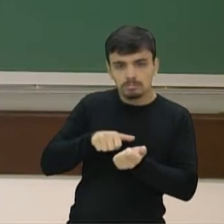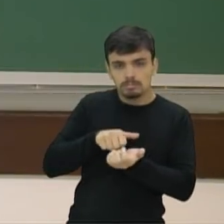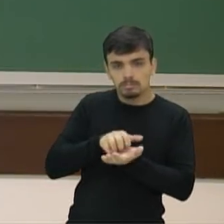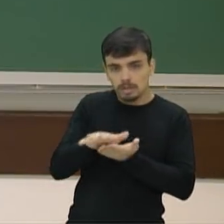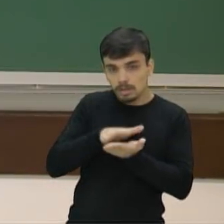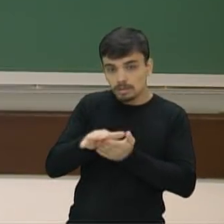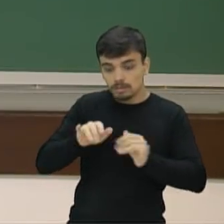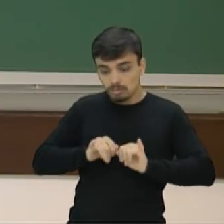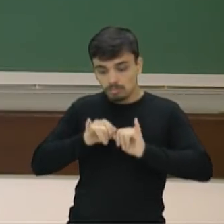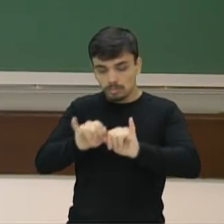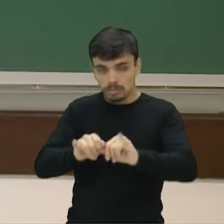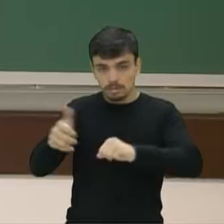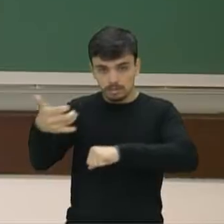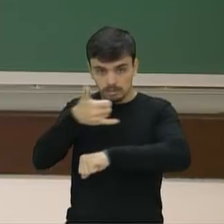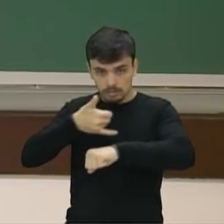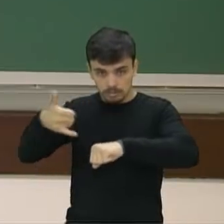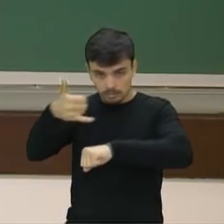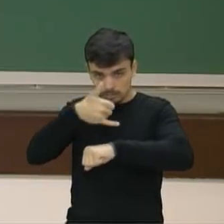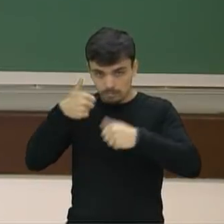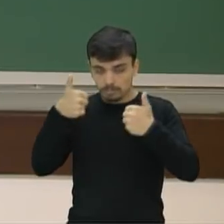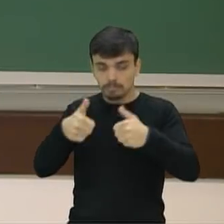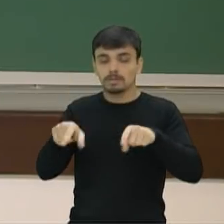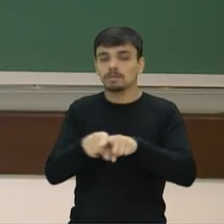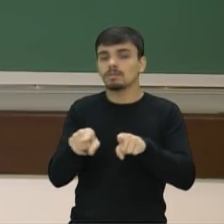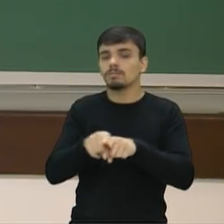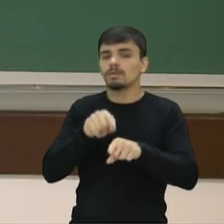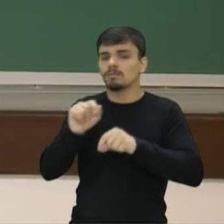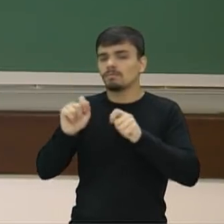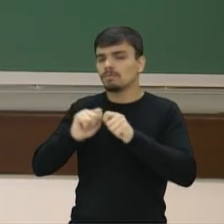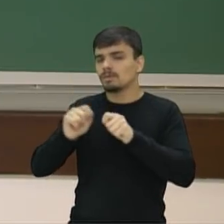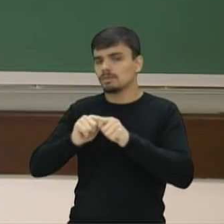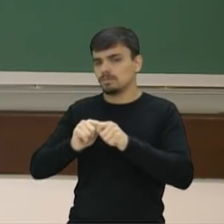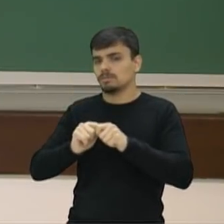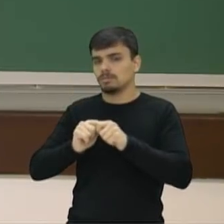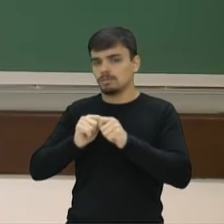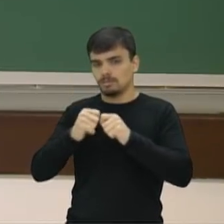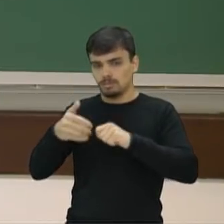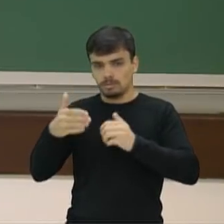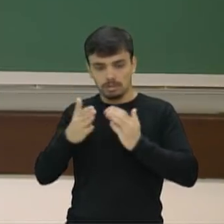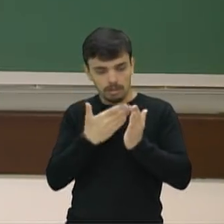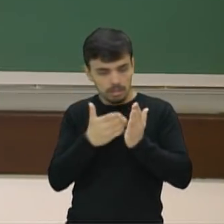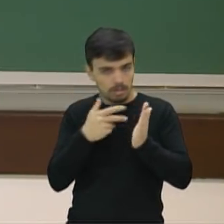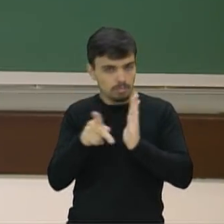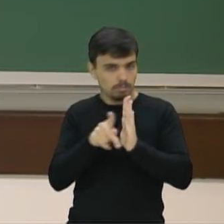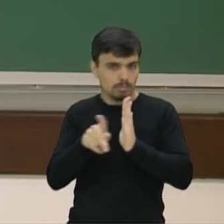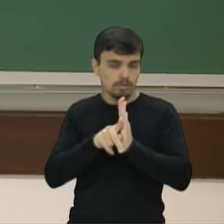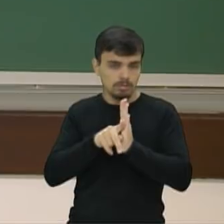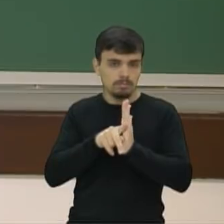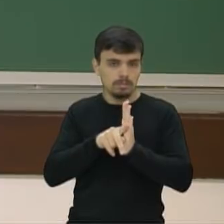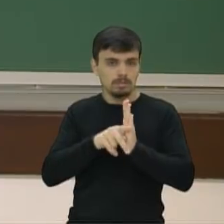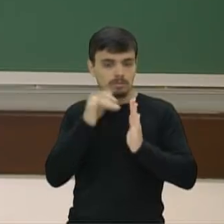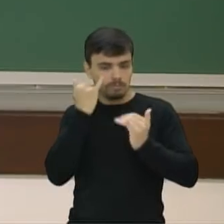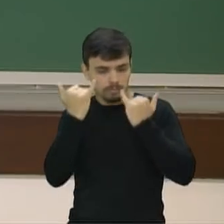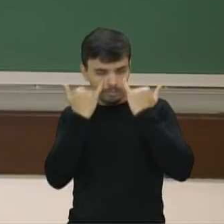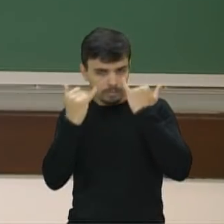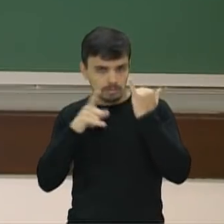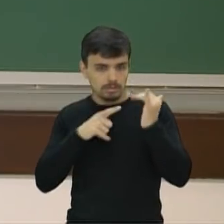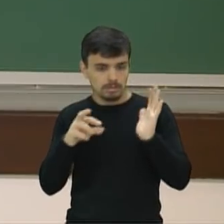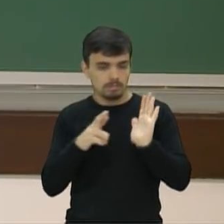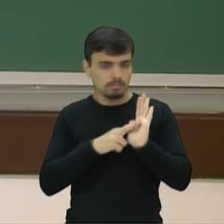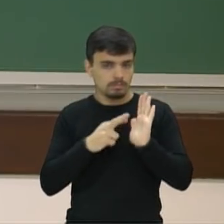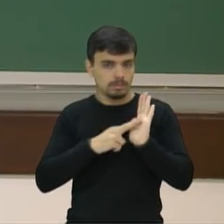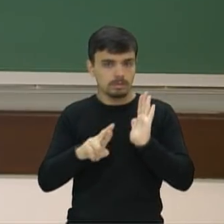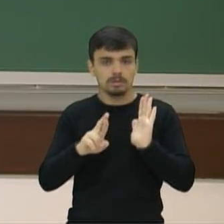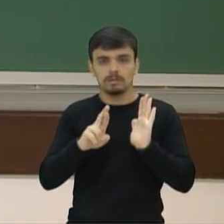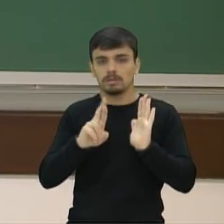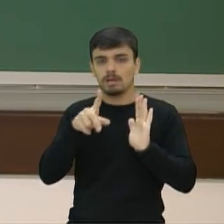eles, dentro de um jornal de grande circulação, criaram um caderno próprio com informações a respeito do azeite, que é o seu produto